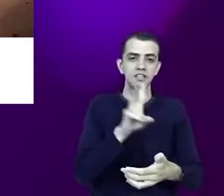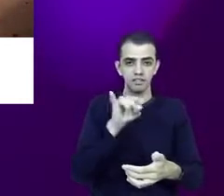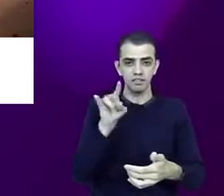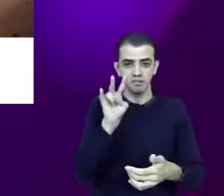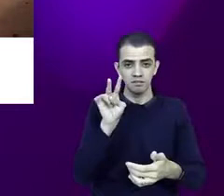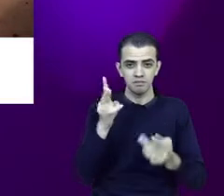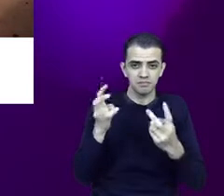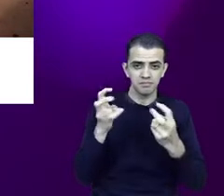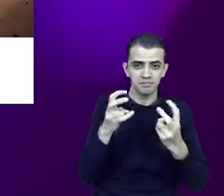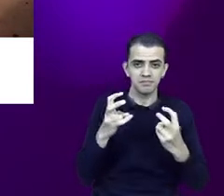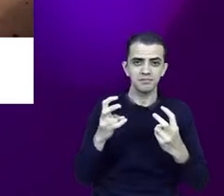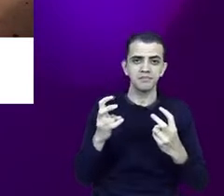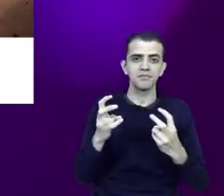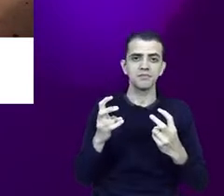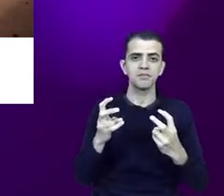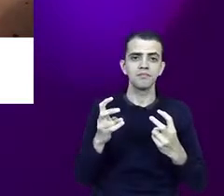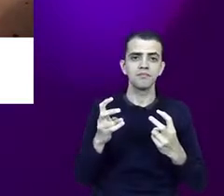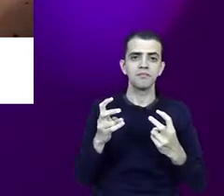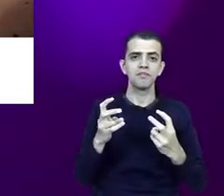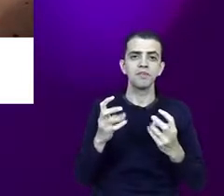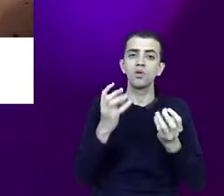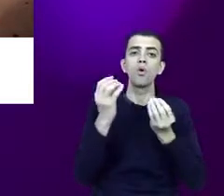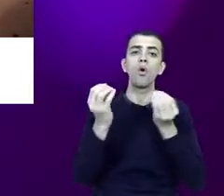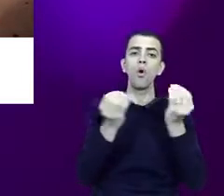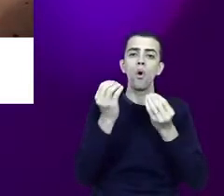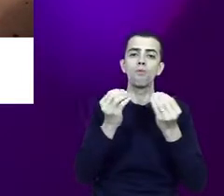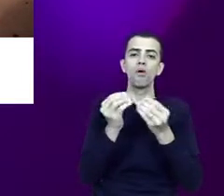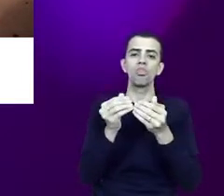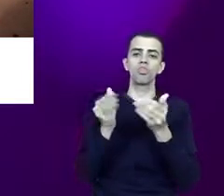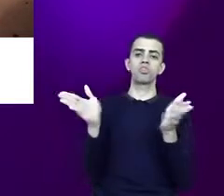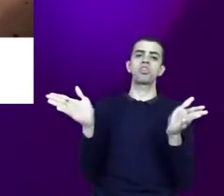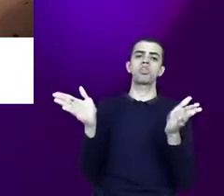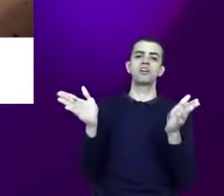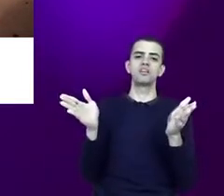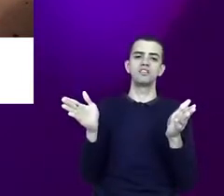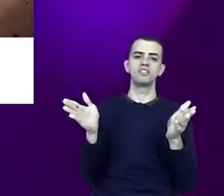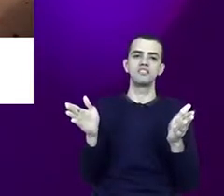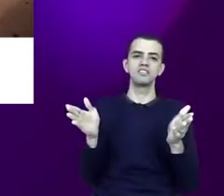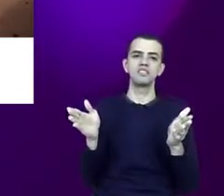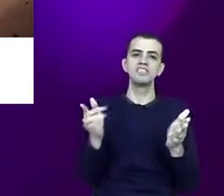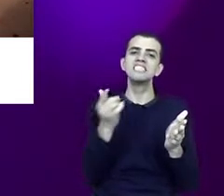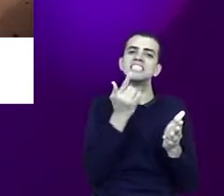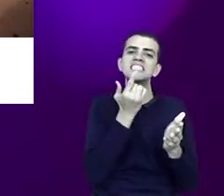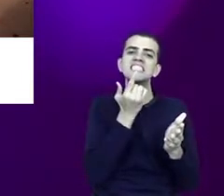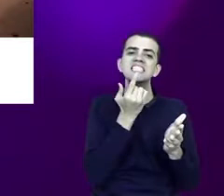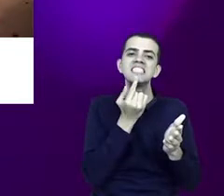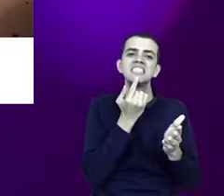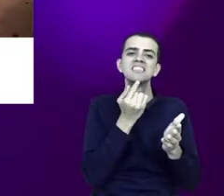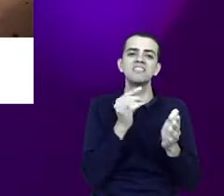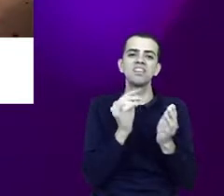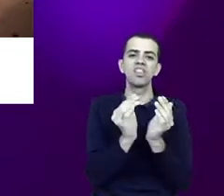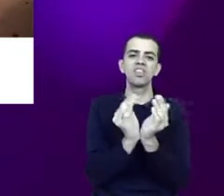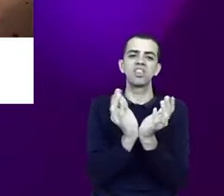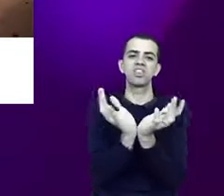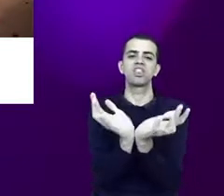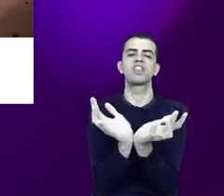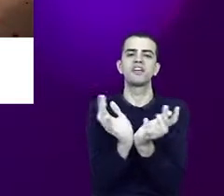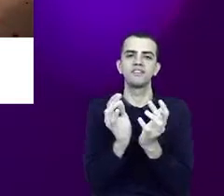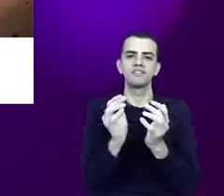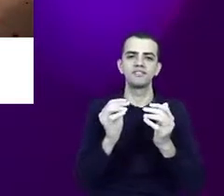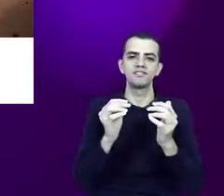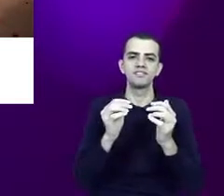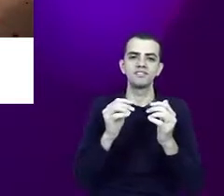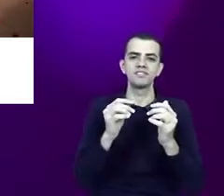situação, como fica exposto, a quantidade de exposição da copa com relação ao